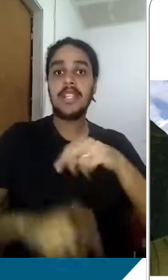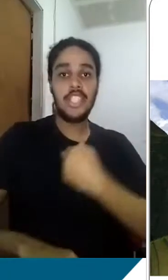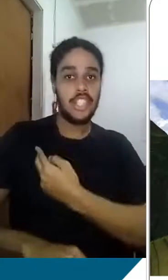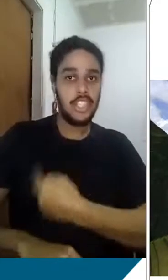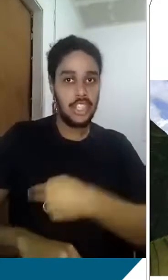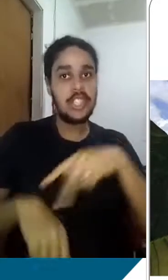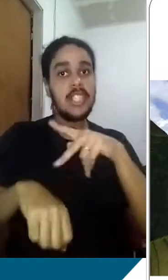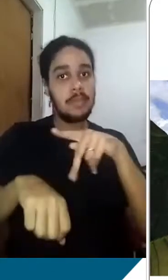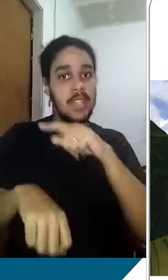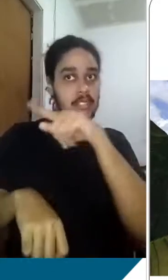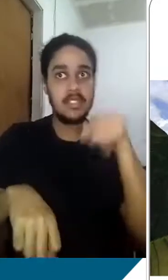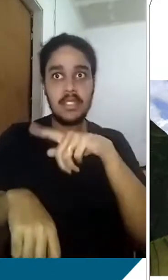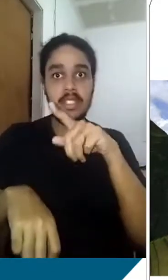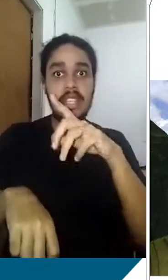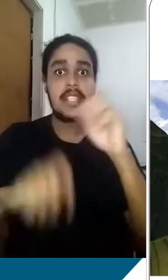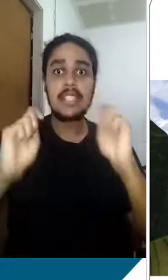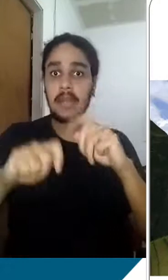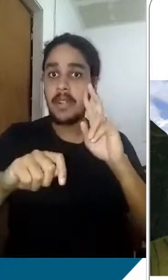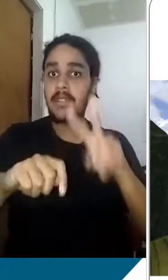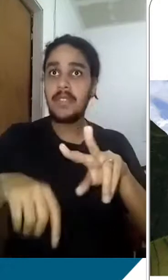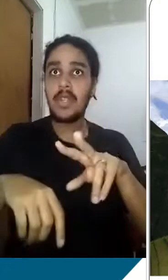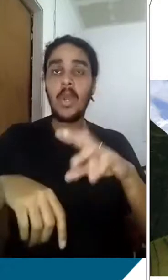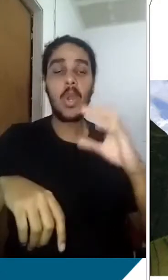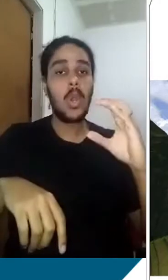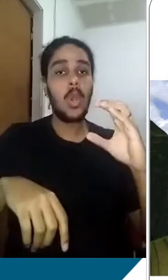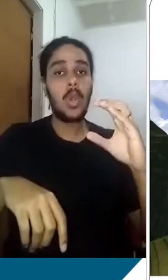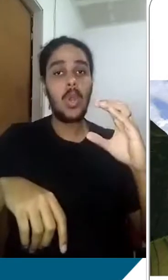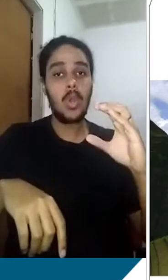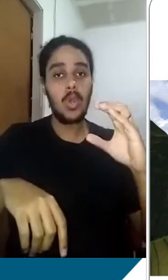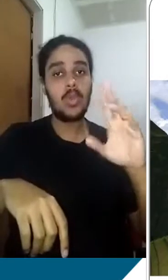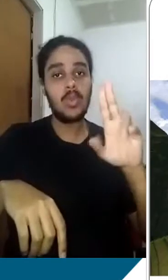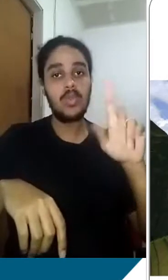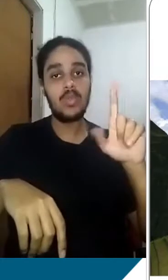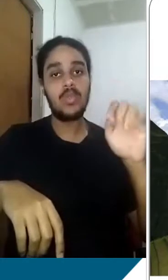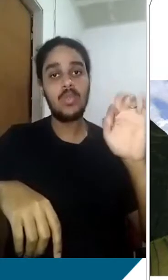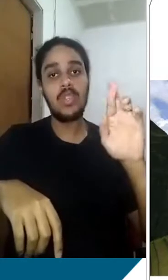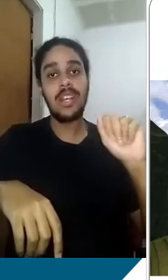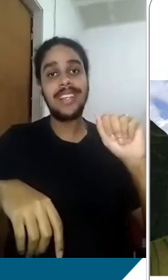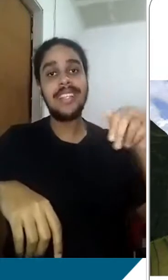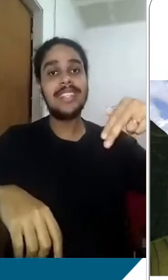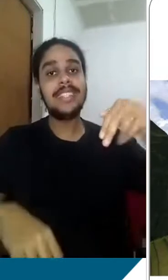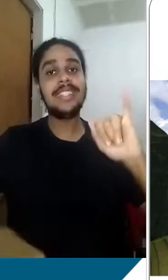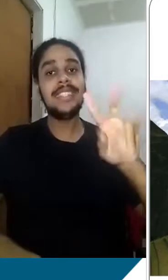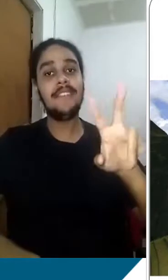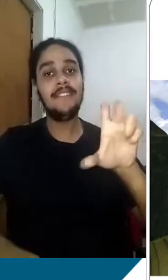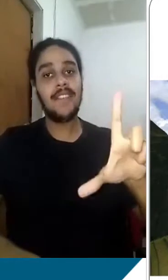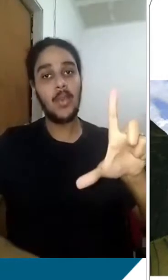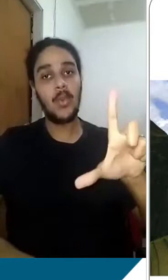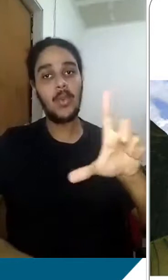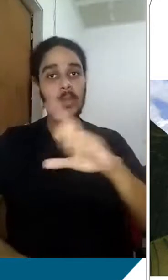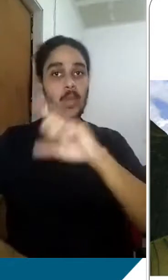onde a gente pode identificar essas chamadas curvas de nível, onde a agricultura de jardinagem é bastante